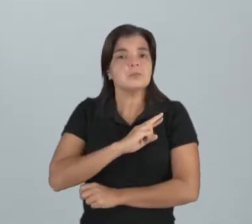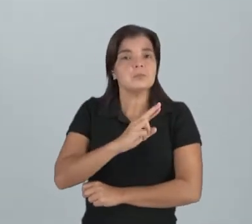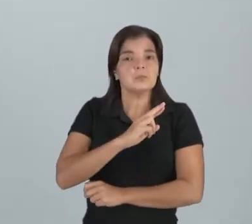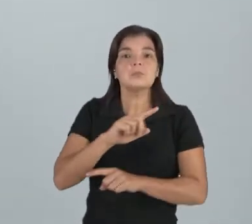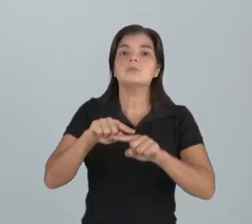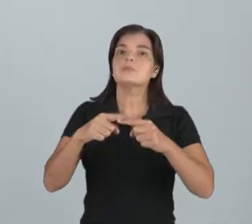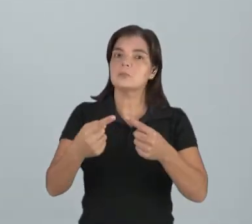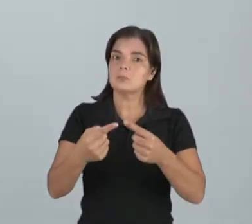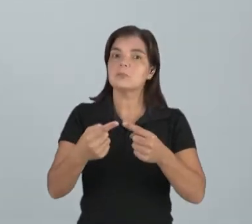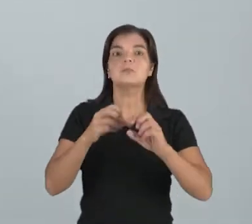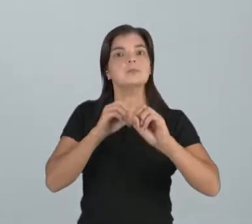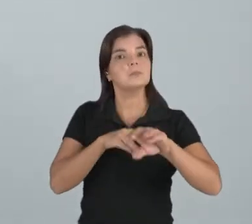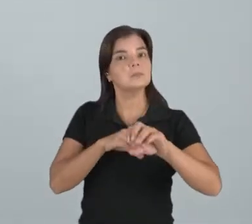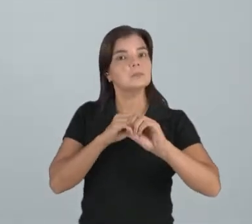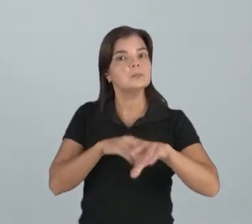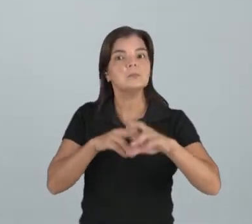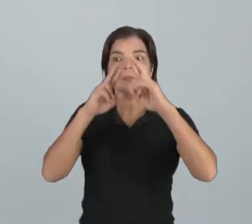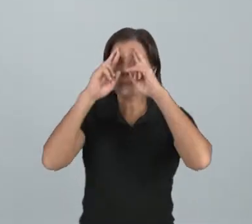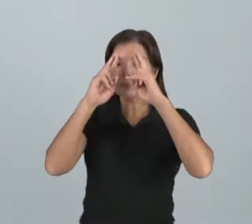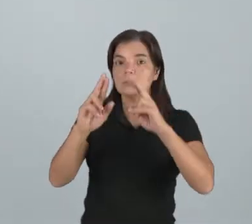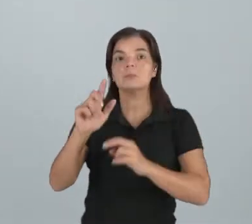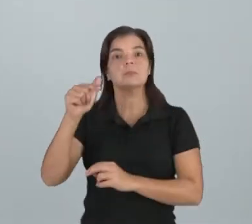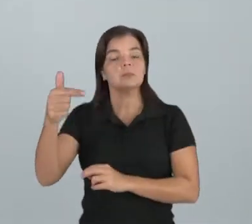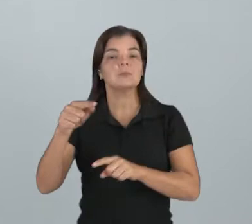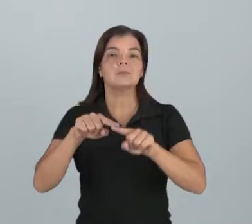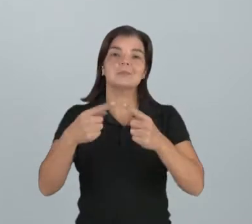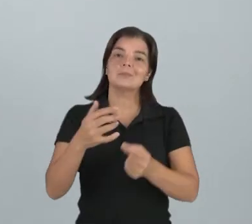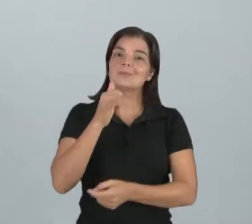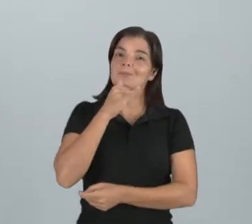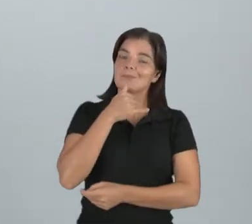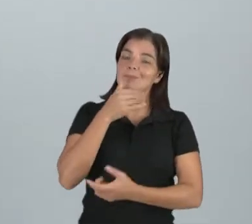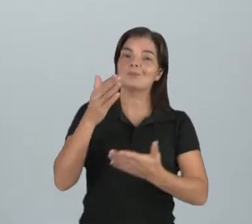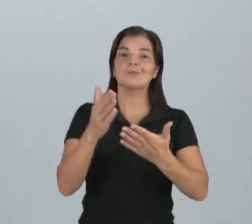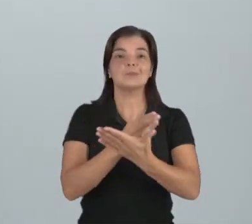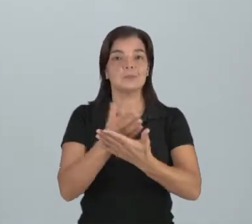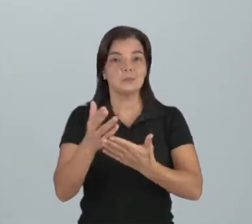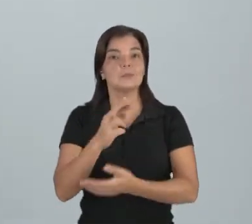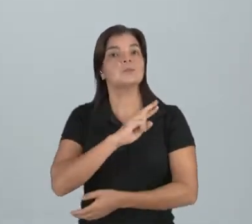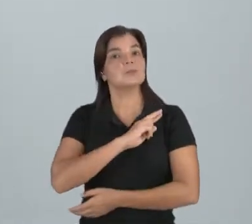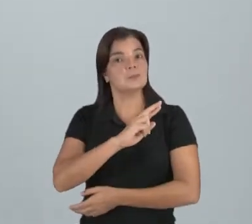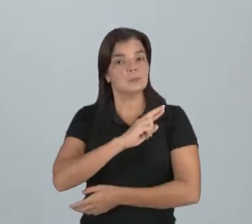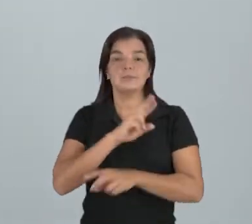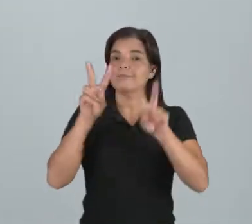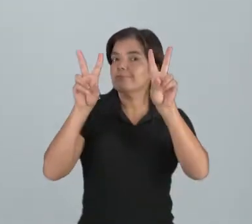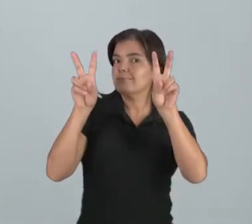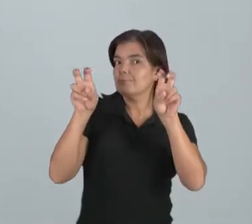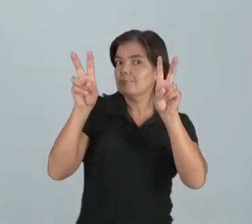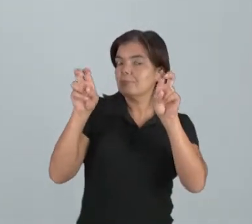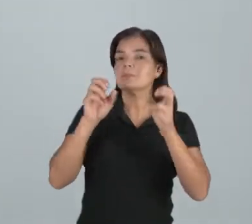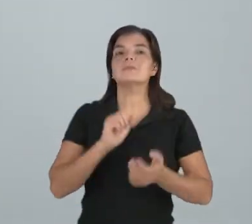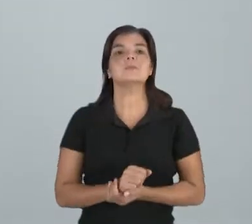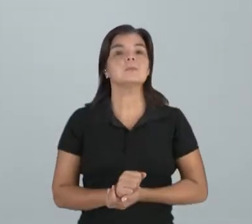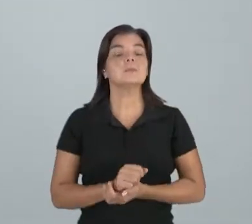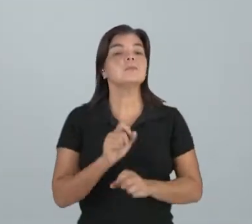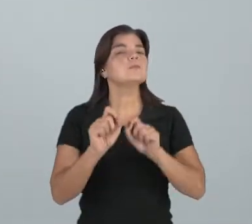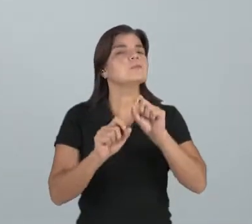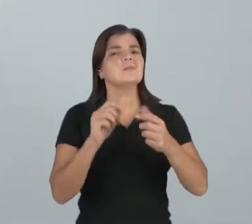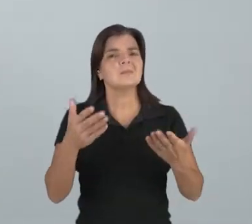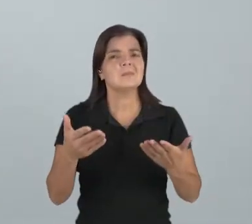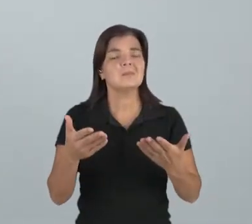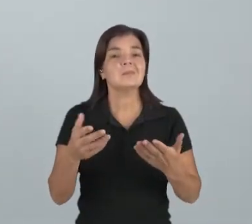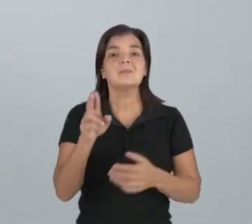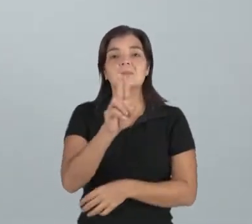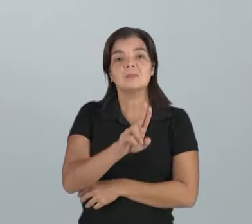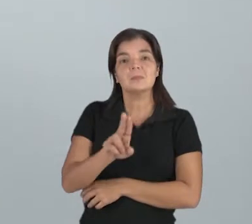mas dão aula de respeito ao outro, enquanto que, infelizmente, alguns religiosos, entre aspas, né, acabam